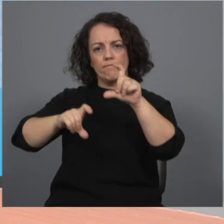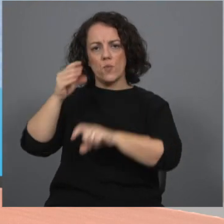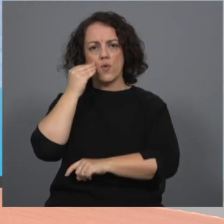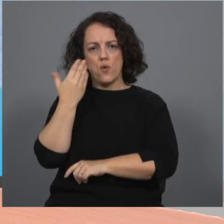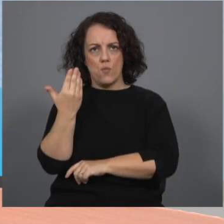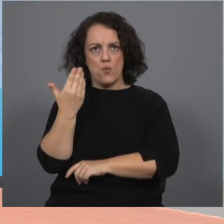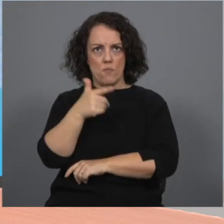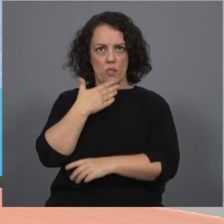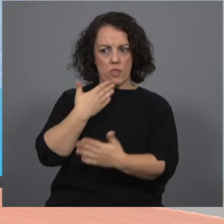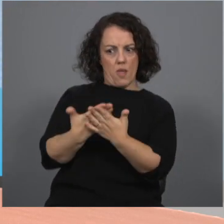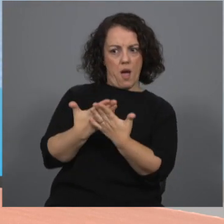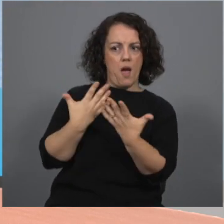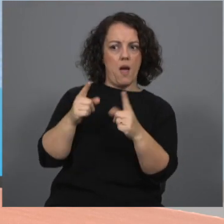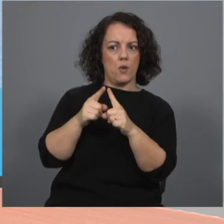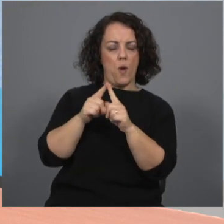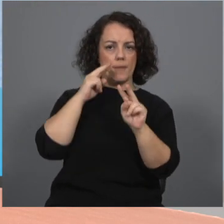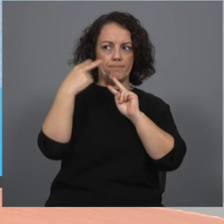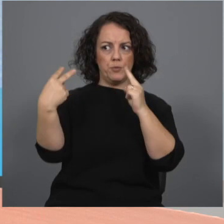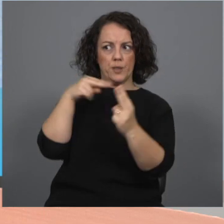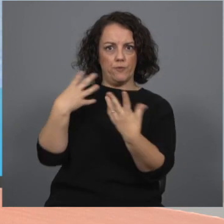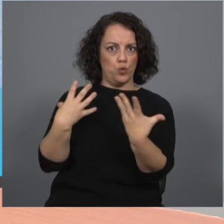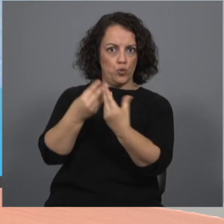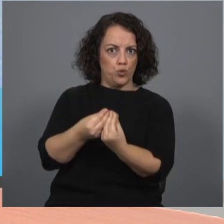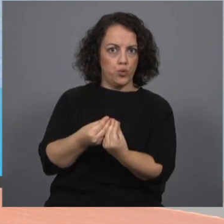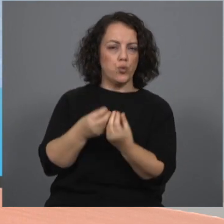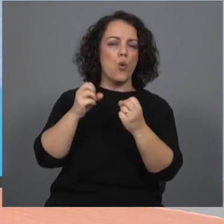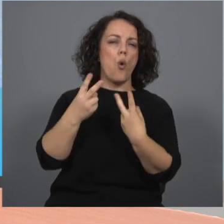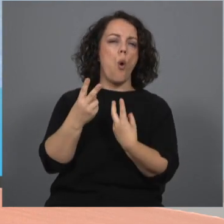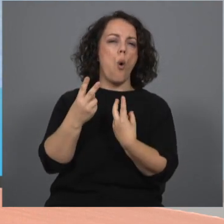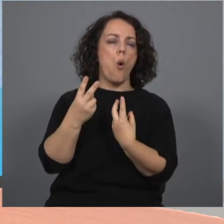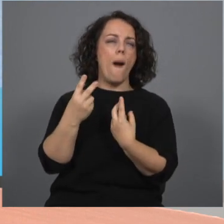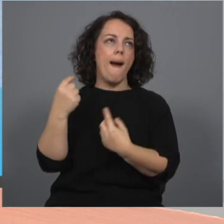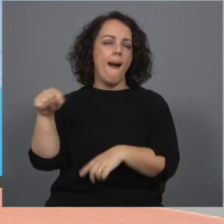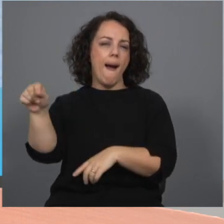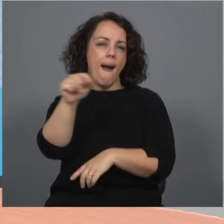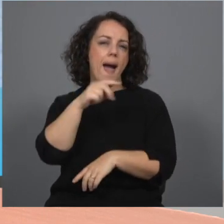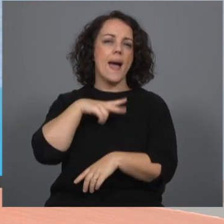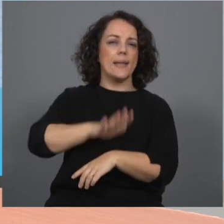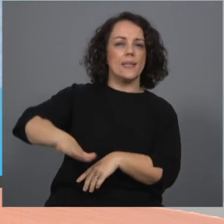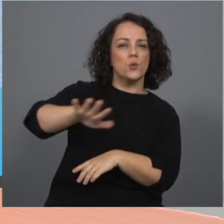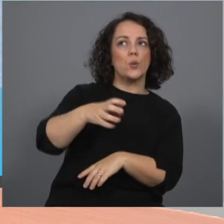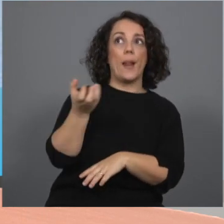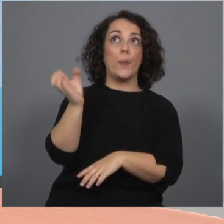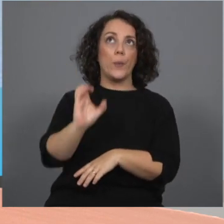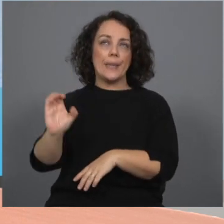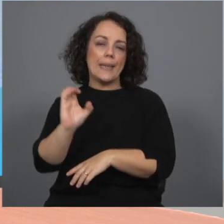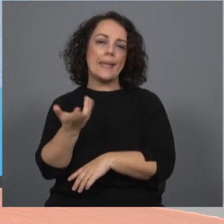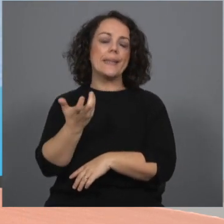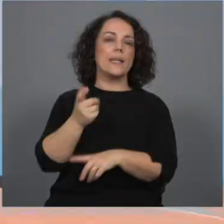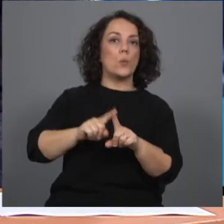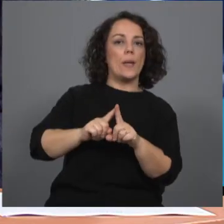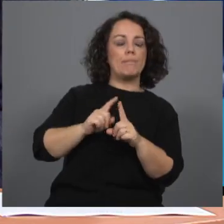problema conjuntamente? Muito bem. Ou há afirmações de egoísmos nacionais ou continentais? Há sempre o perigo, não